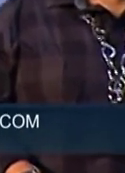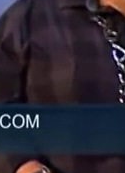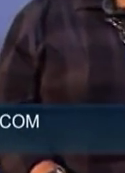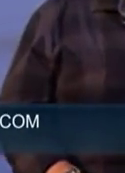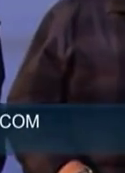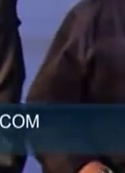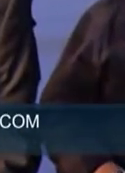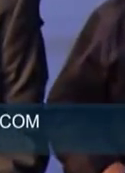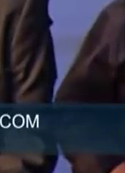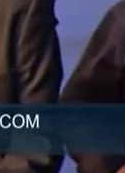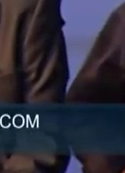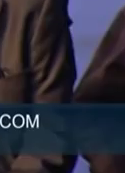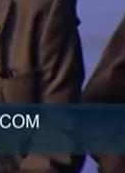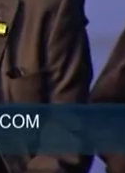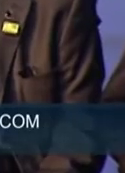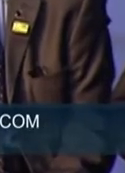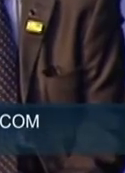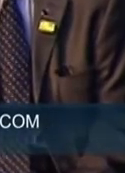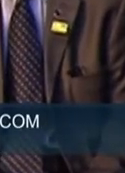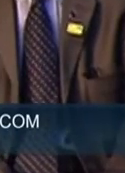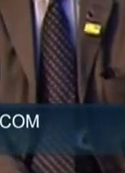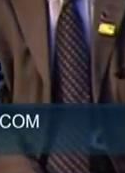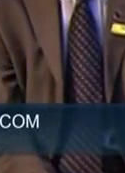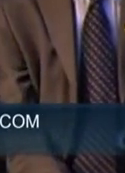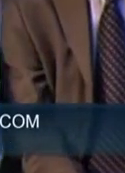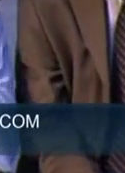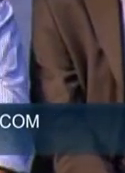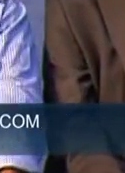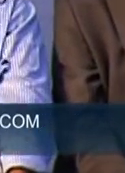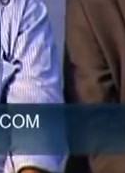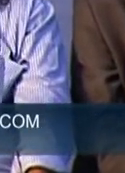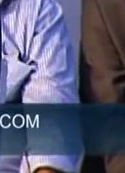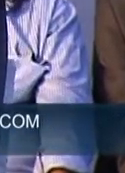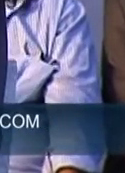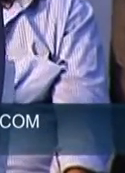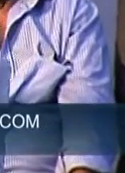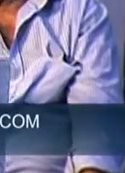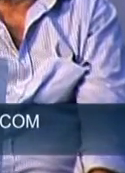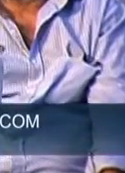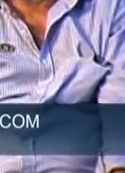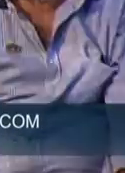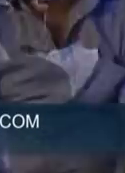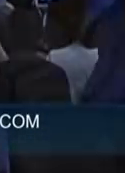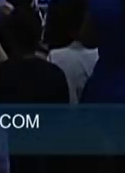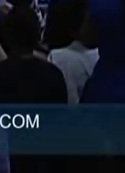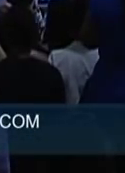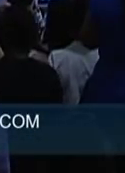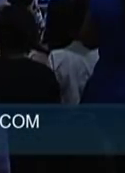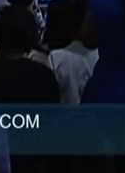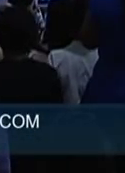saudável, sustentável, seja uma constante.